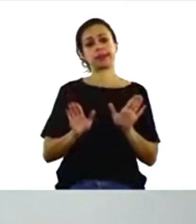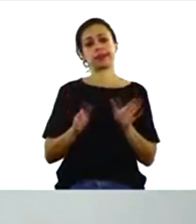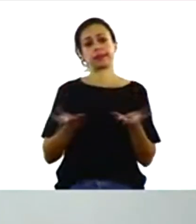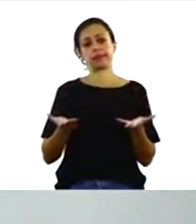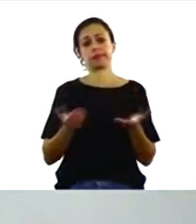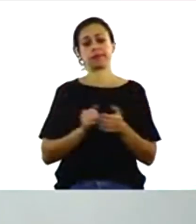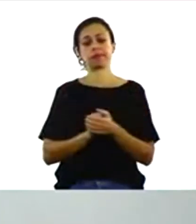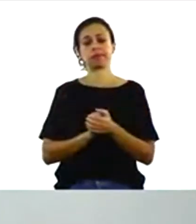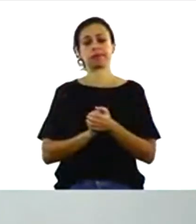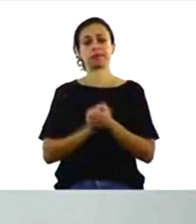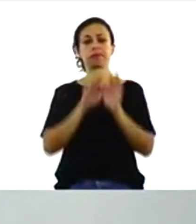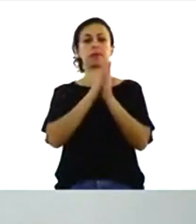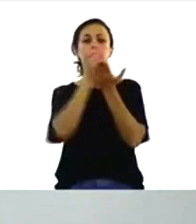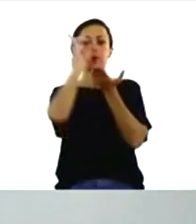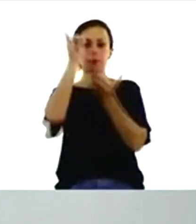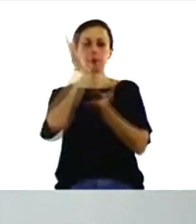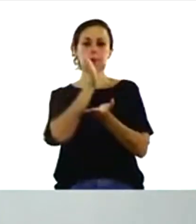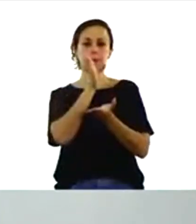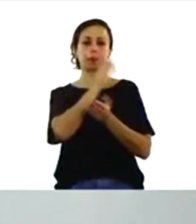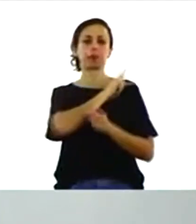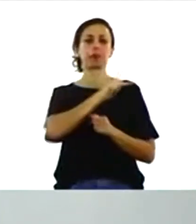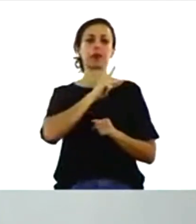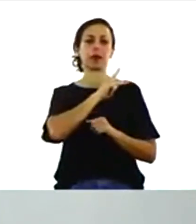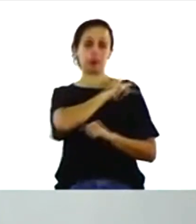Efésios foram